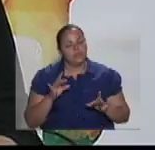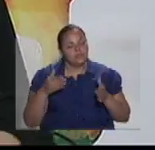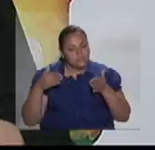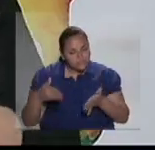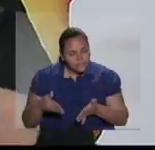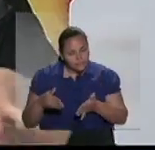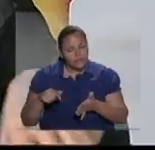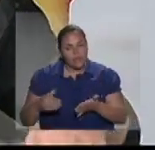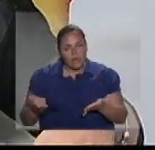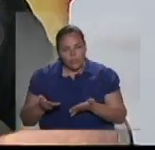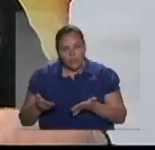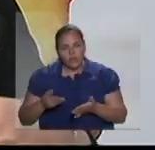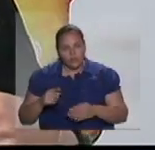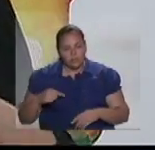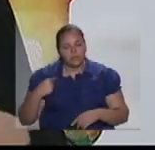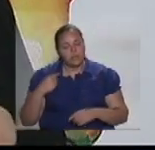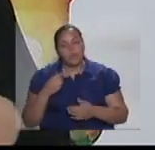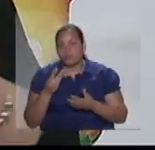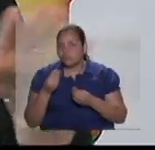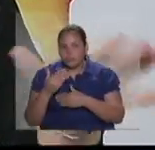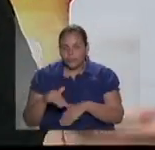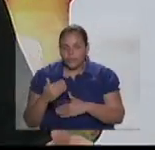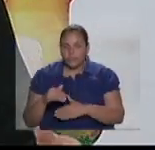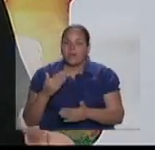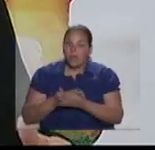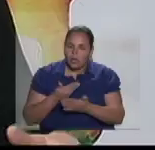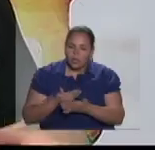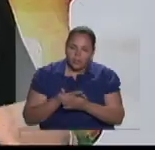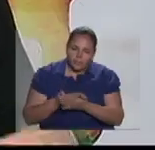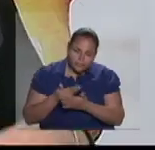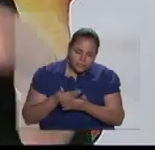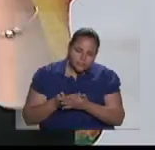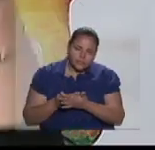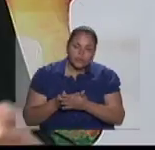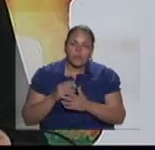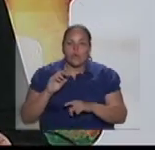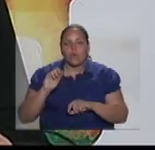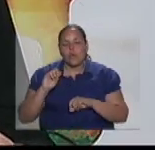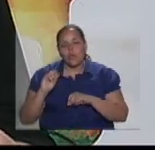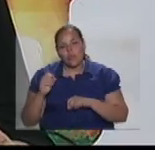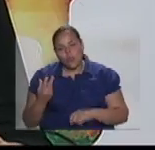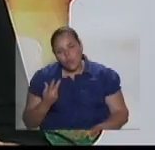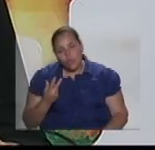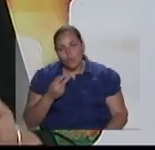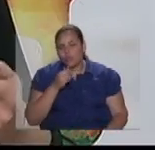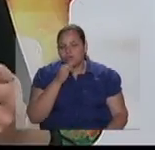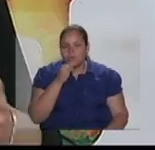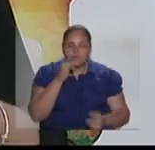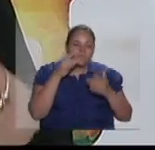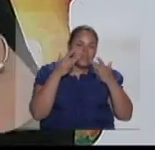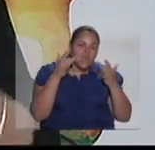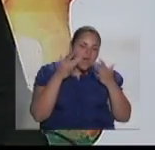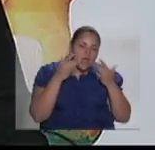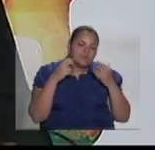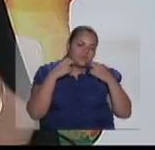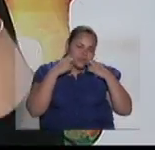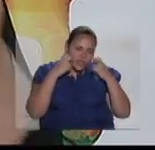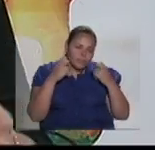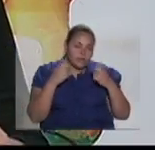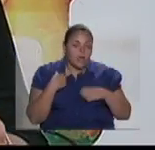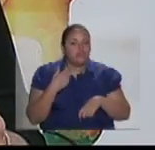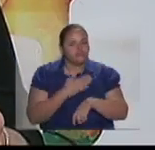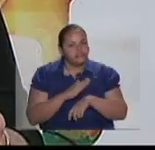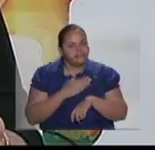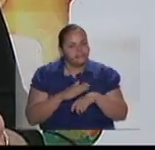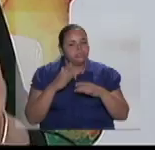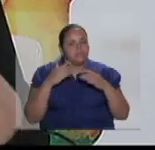atividade específica. Vou juntar aqui minhas energias todas porque eu tenho um monte de prova para fazer, ou tenho que fazer a apresentação do teatro e sou tímida e